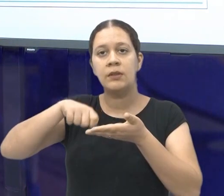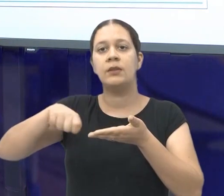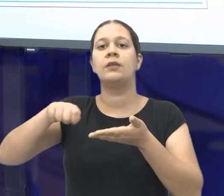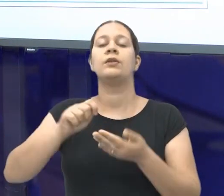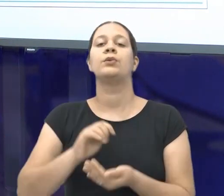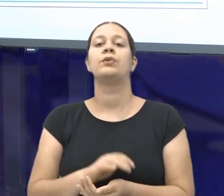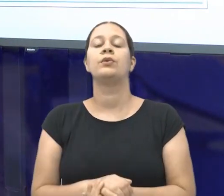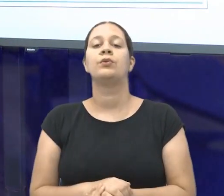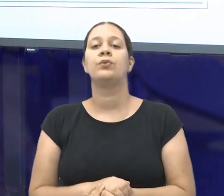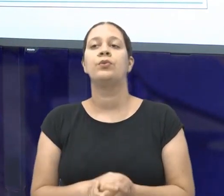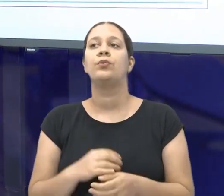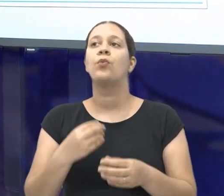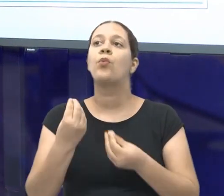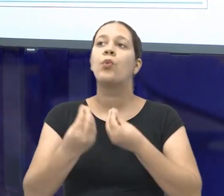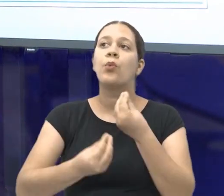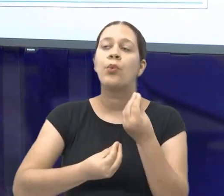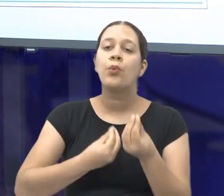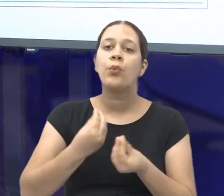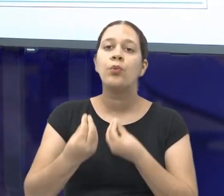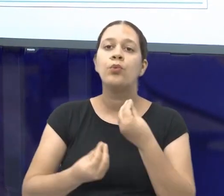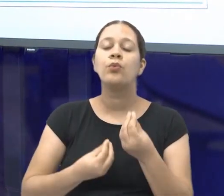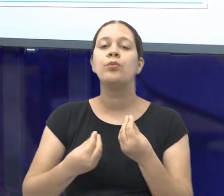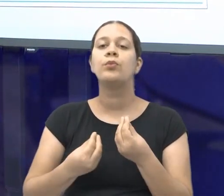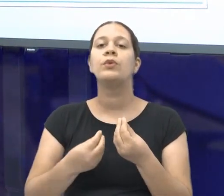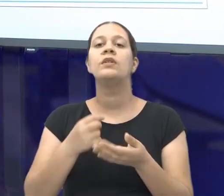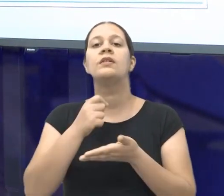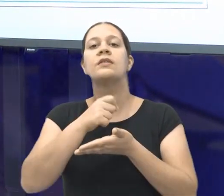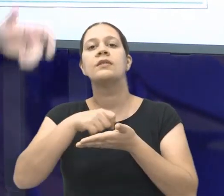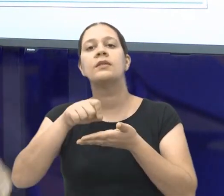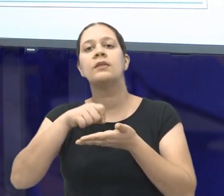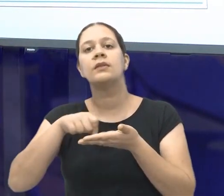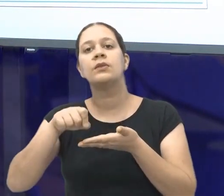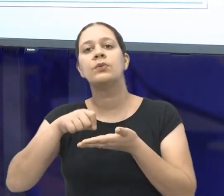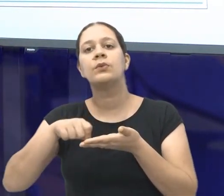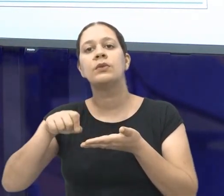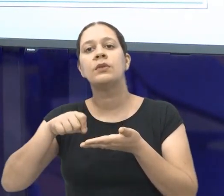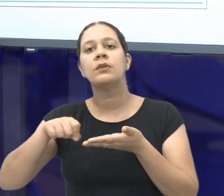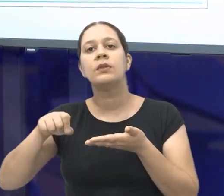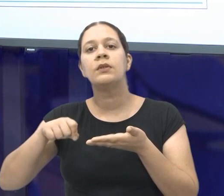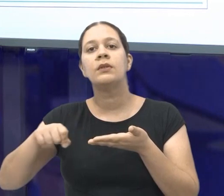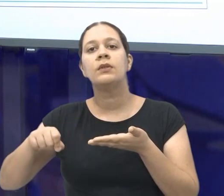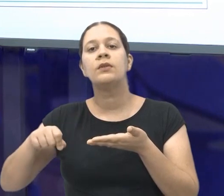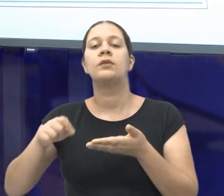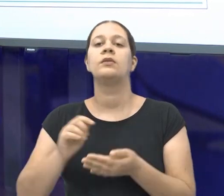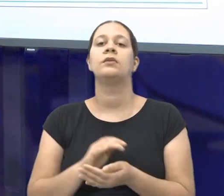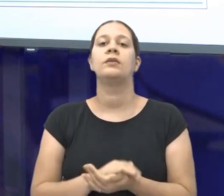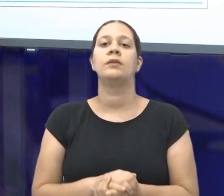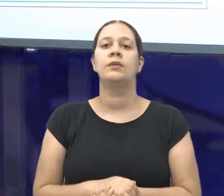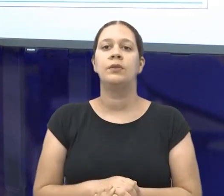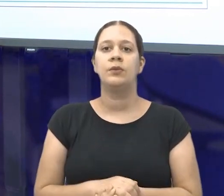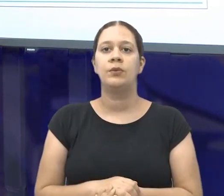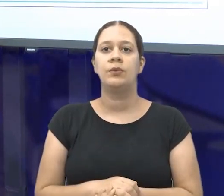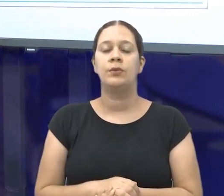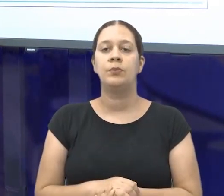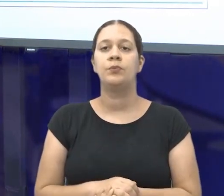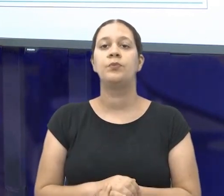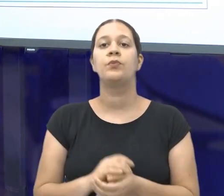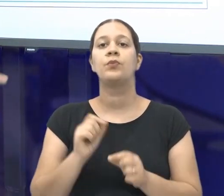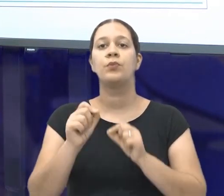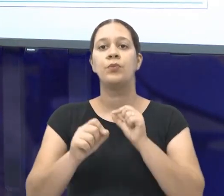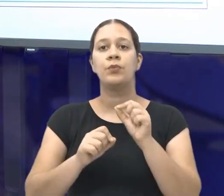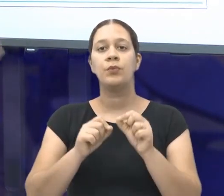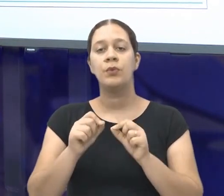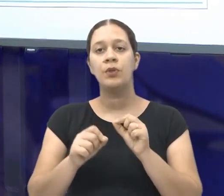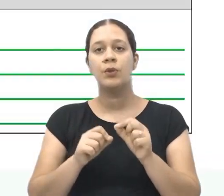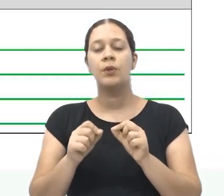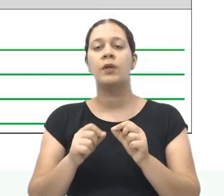né? Depois, como e quem escreveu, quem são os autores. E para finalizar, o que